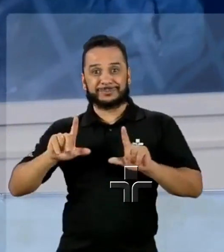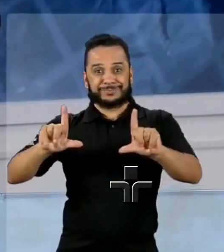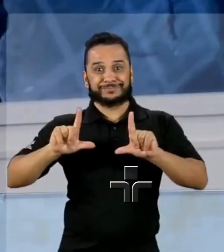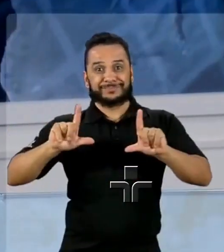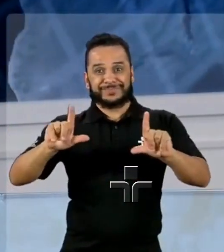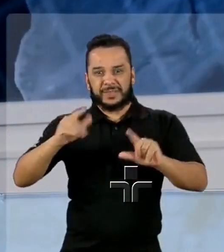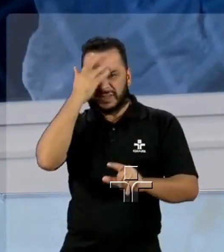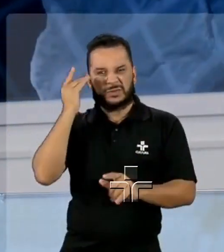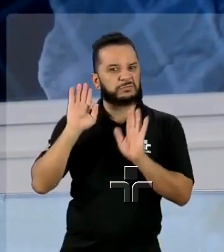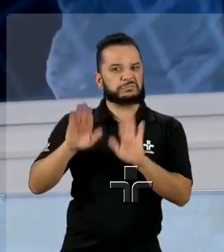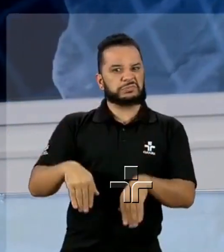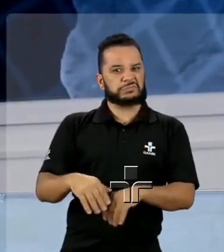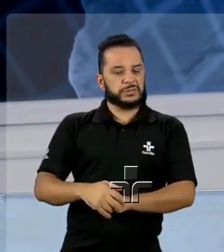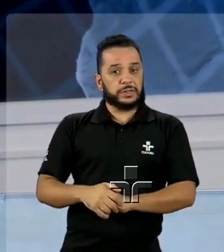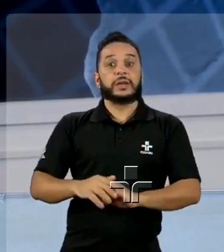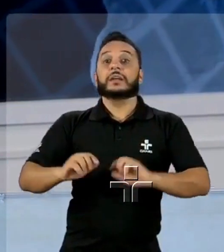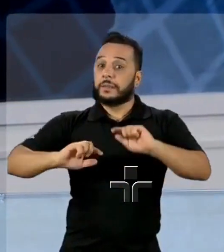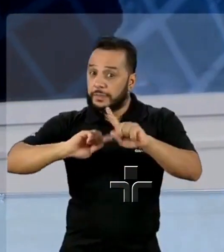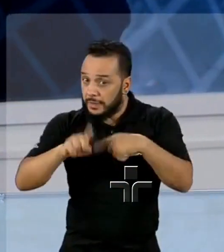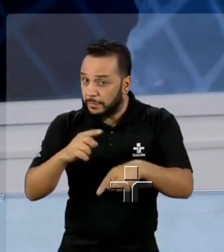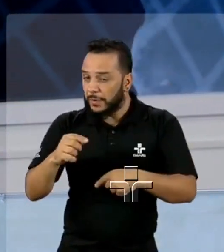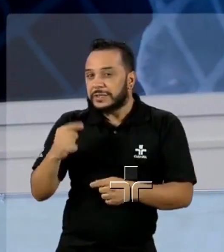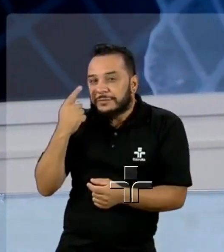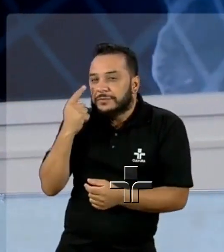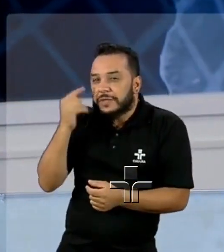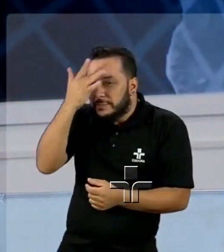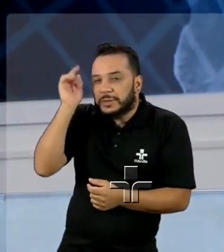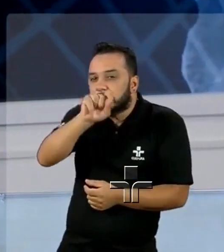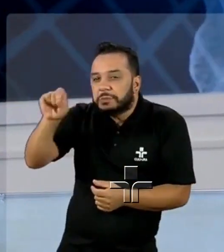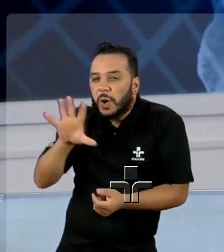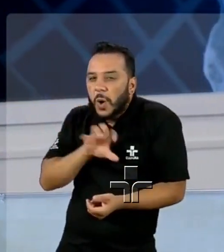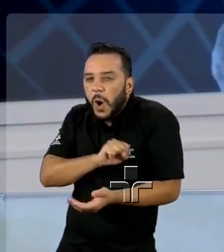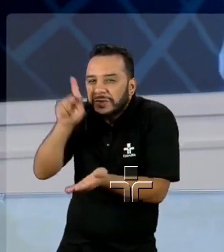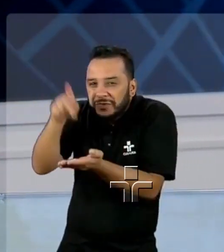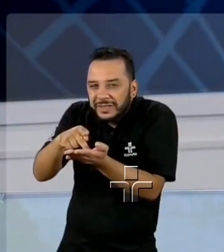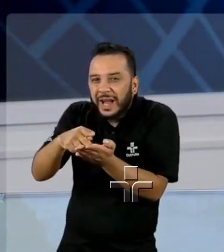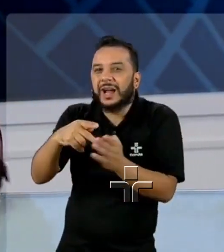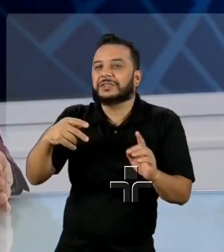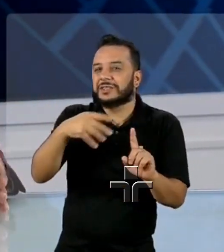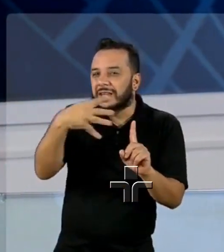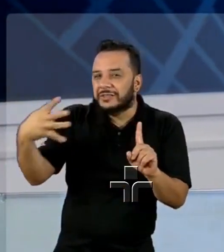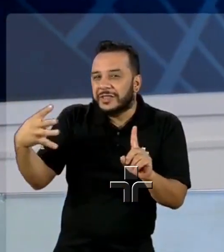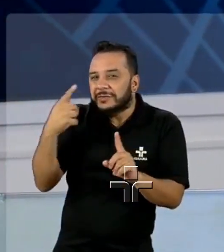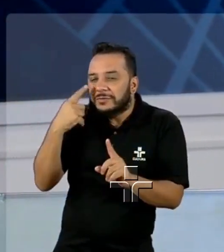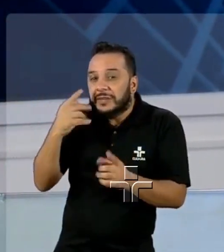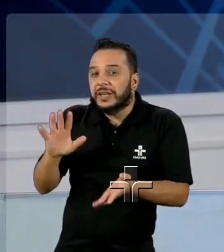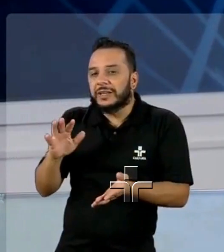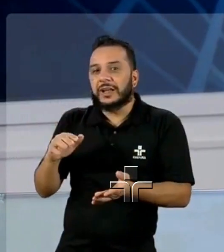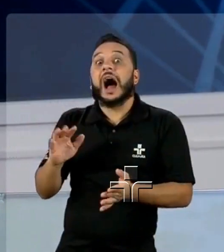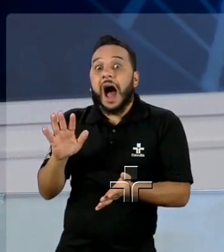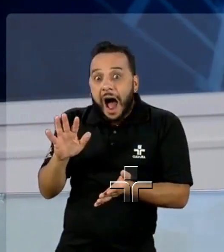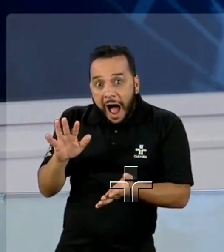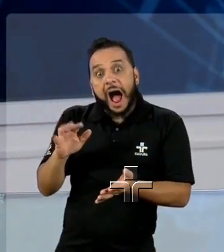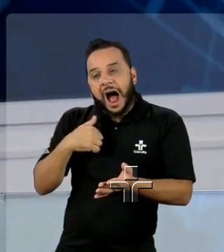jogou um algoritmo para ler o tipo de filme que a pessoa de fato alugava, aí ele começou a ganhar dinheiro com o